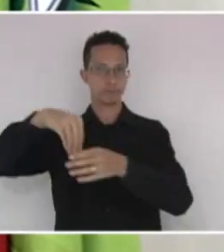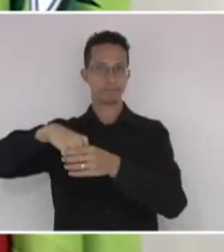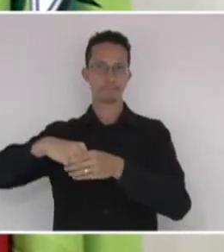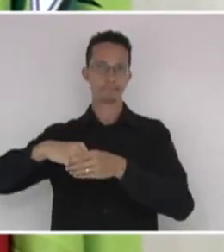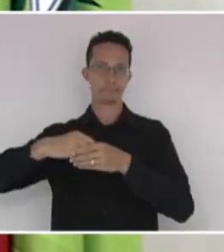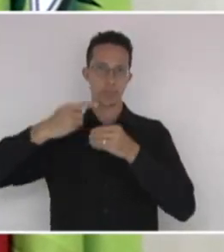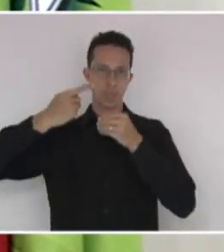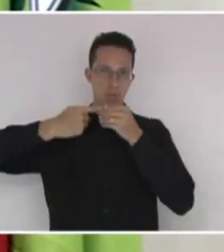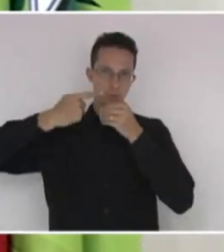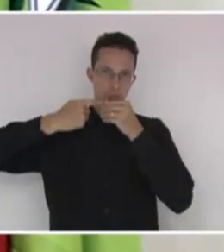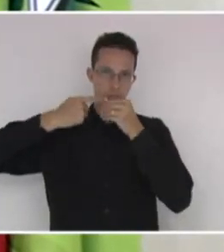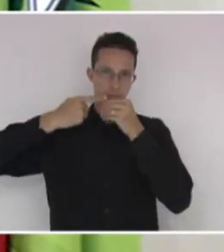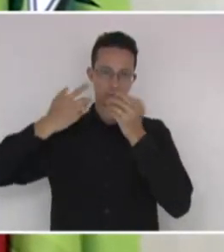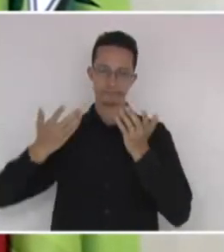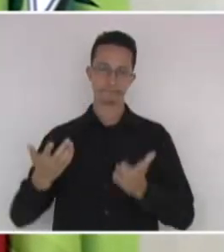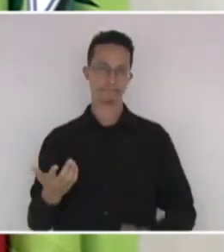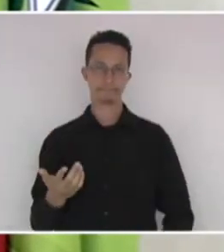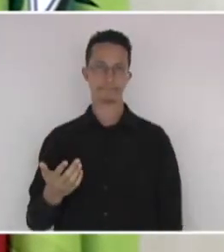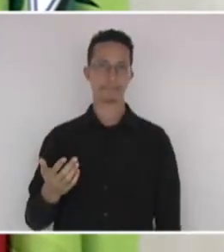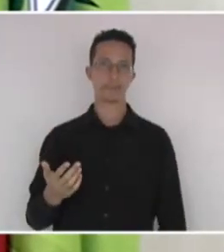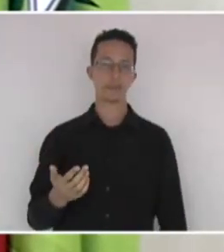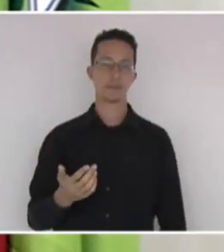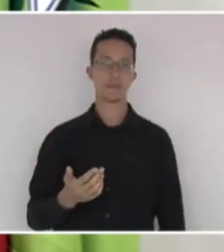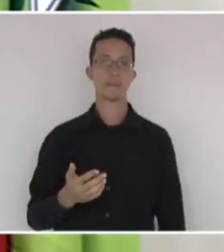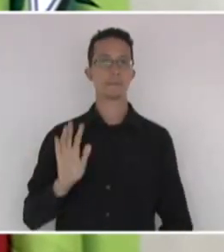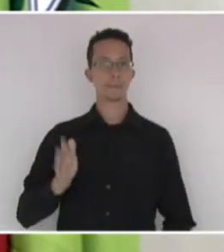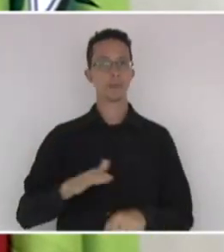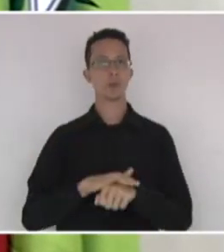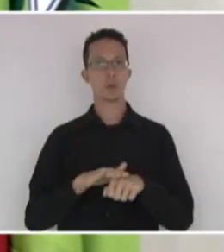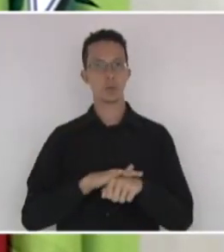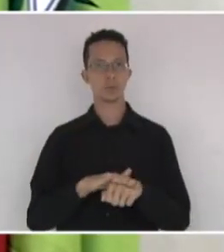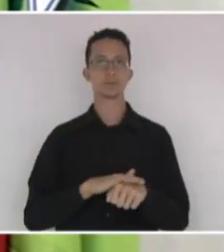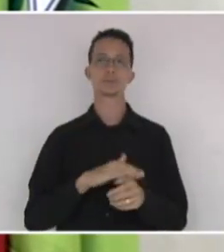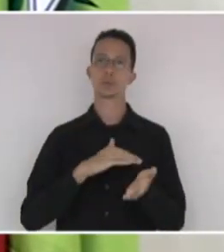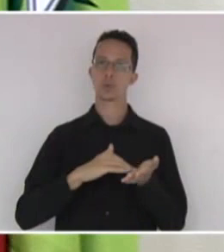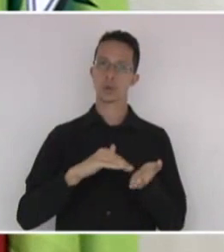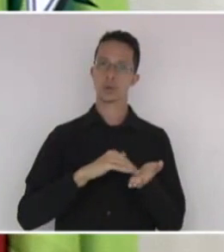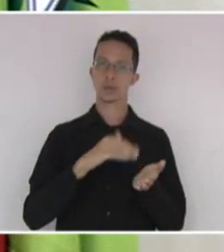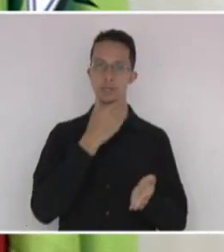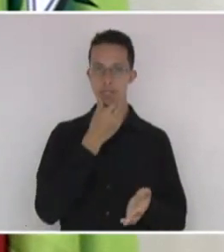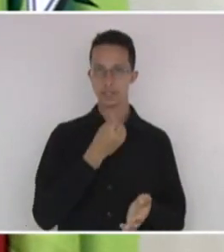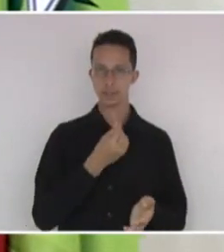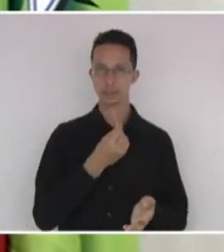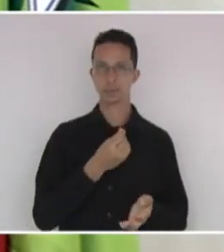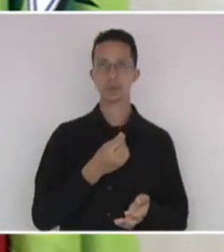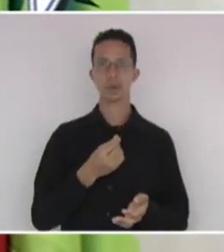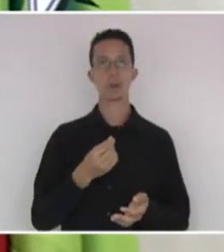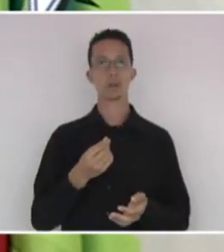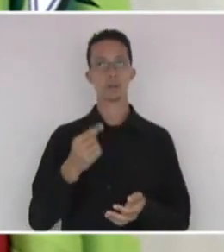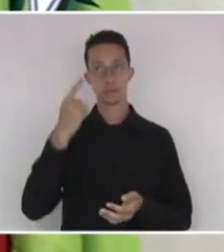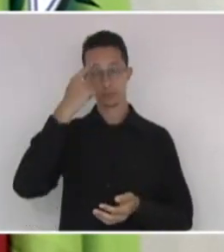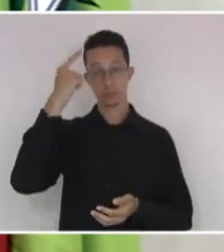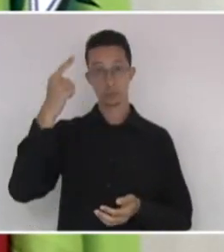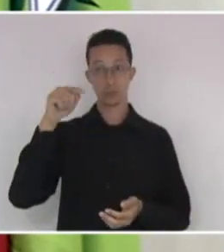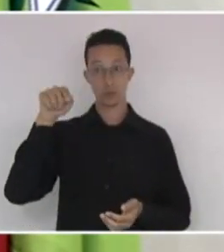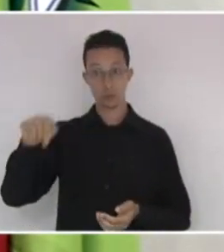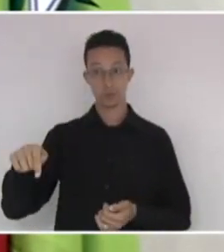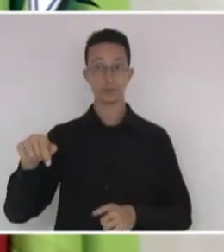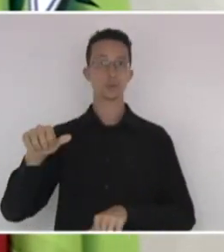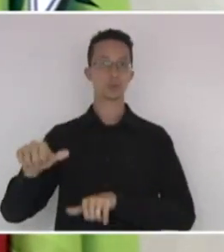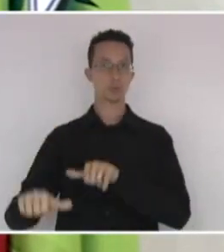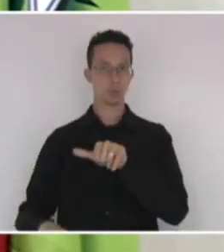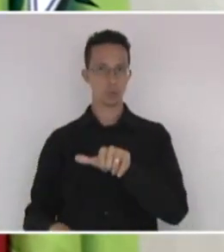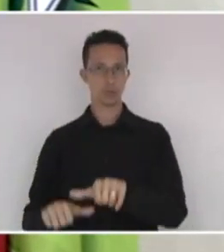e conversamos com o secretário Gruber no sentido de transformar aquele espaço numa